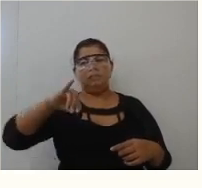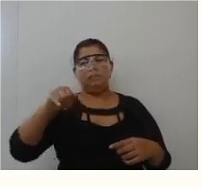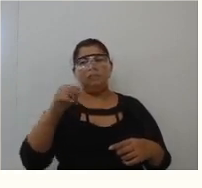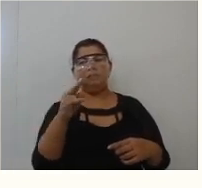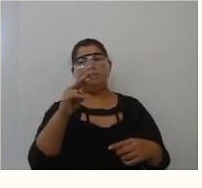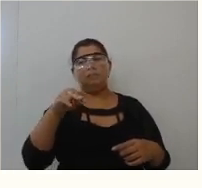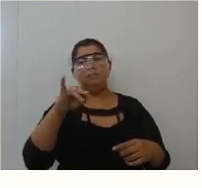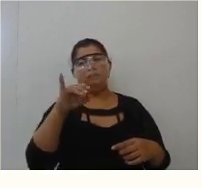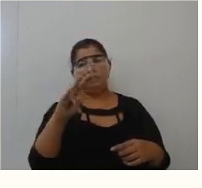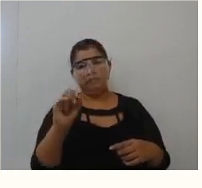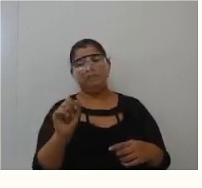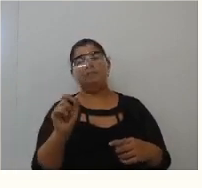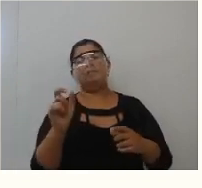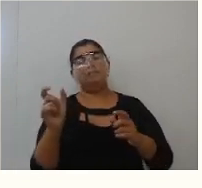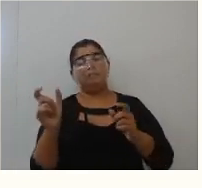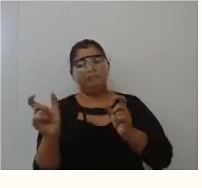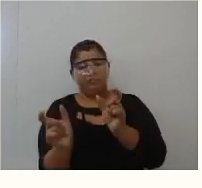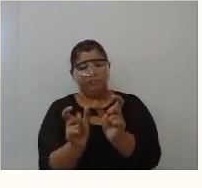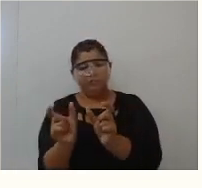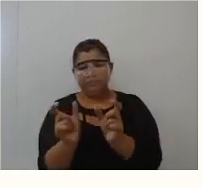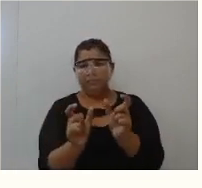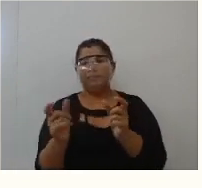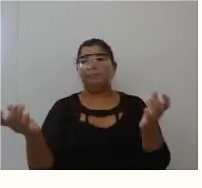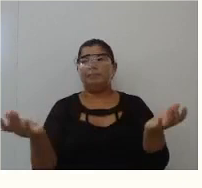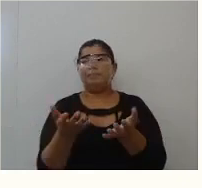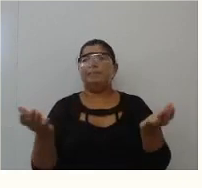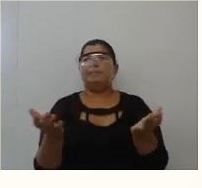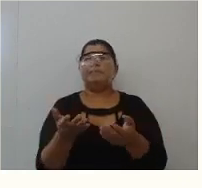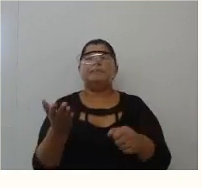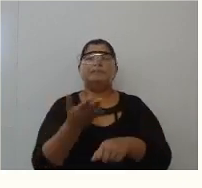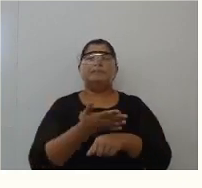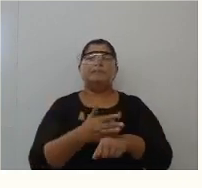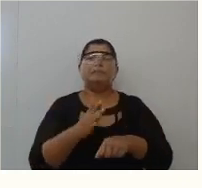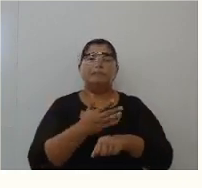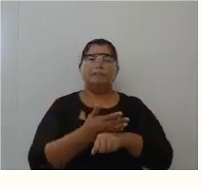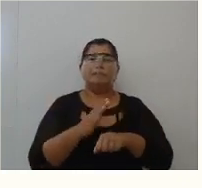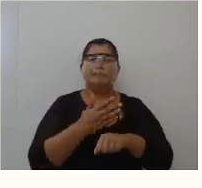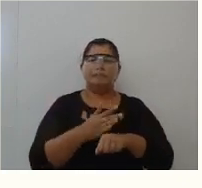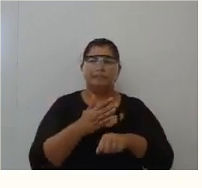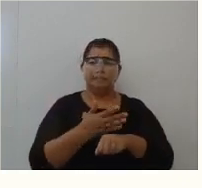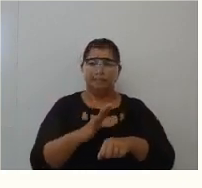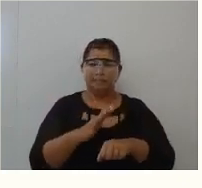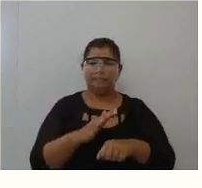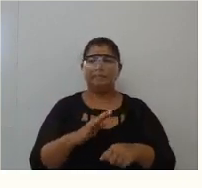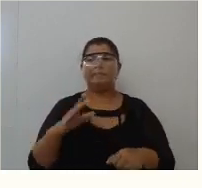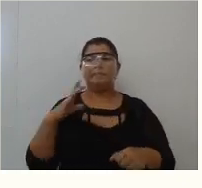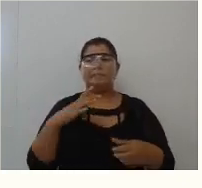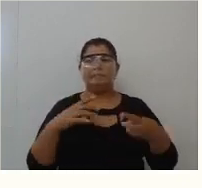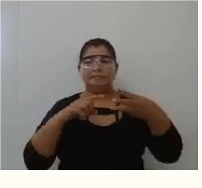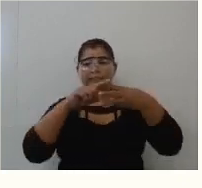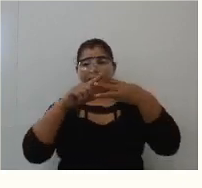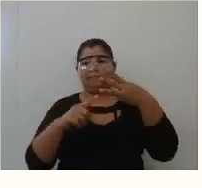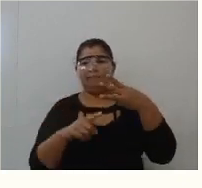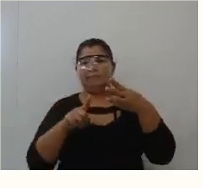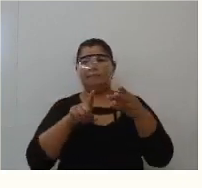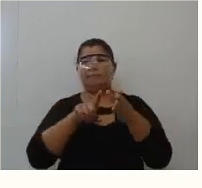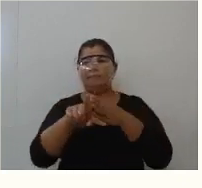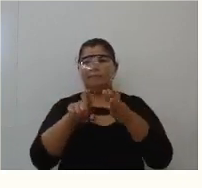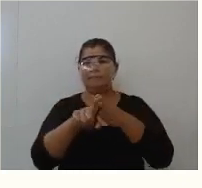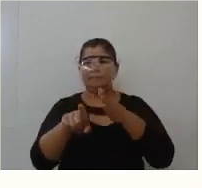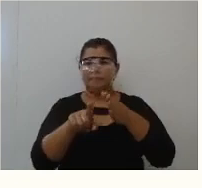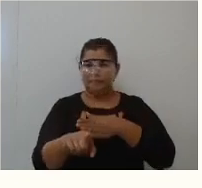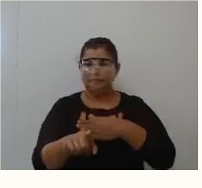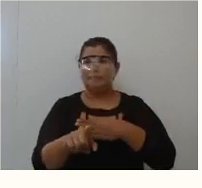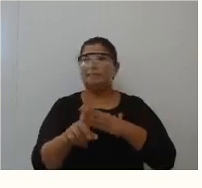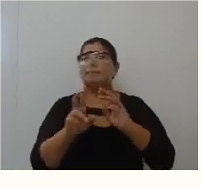aí? Então agora nós vamos treinar. Tem perguntas? Tem 3 perguntas? Eu vou fazer o seguinte, eu respondo essas 3